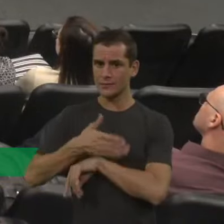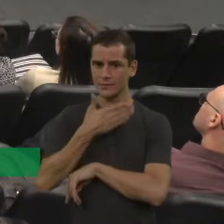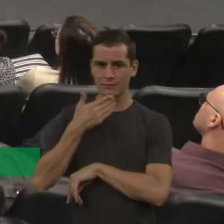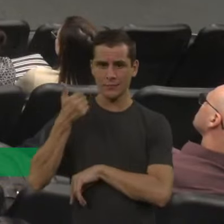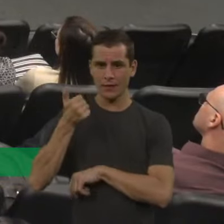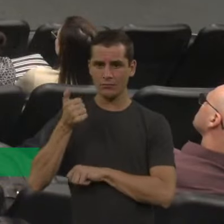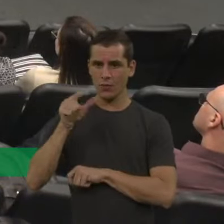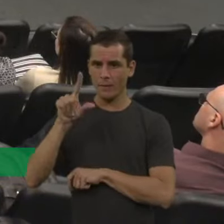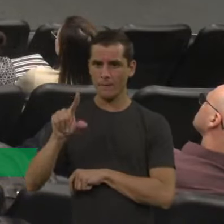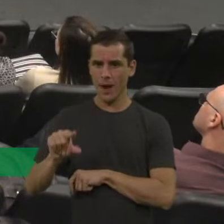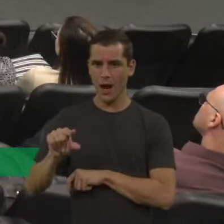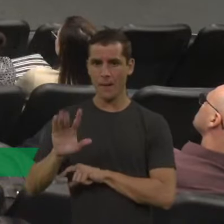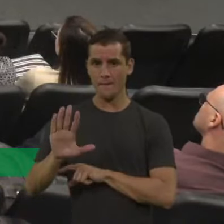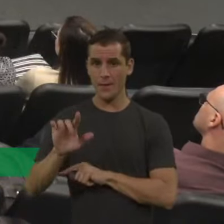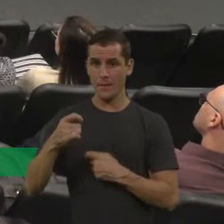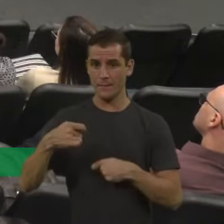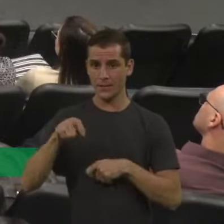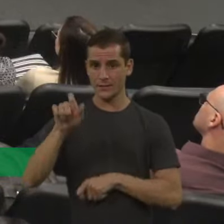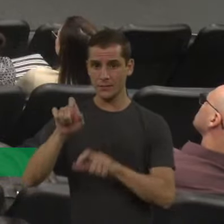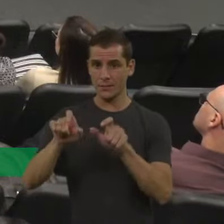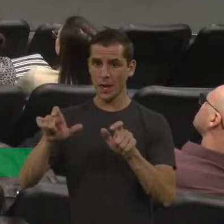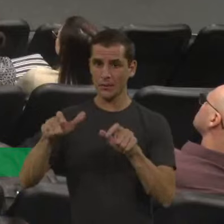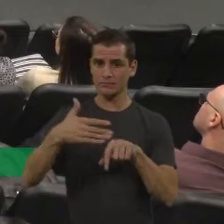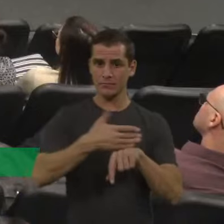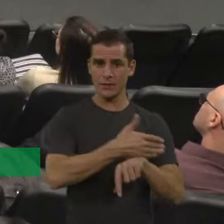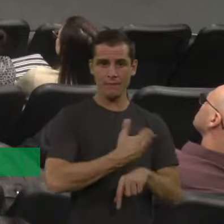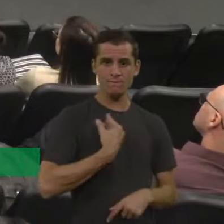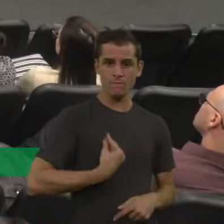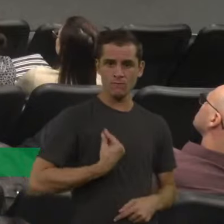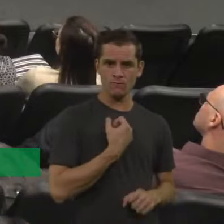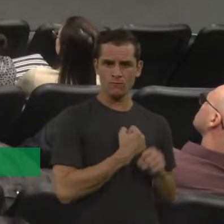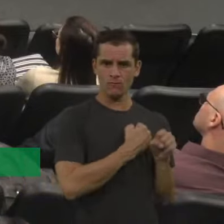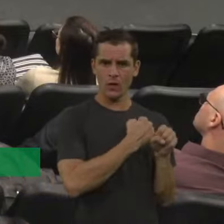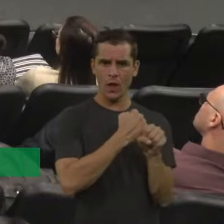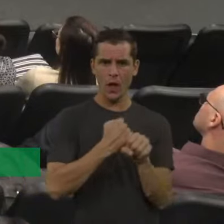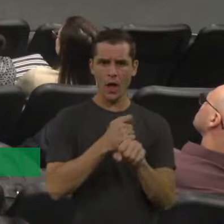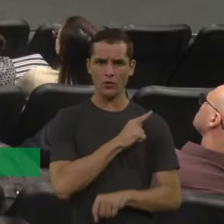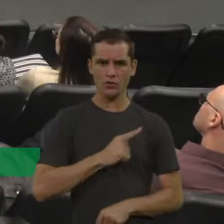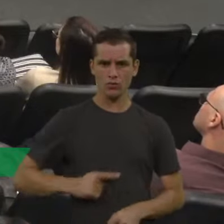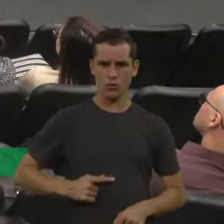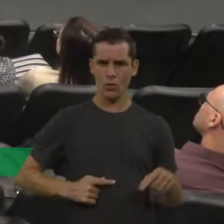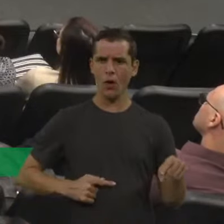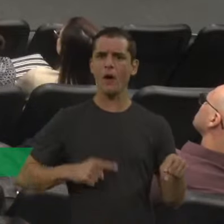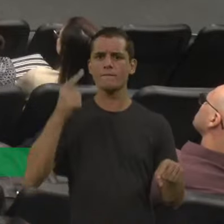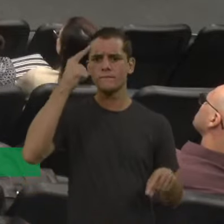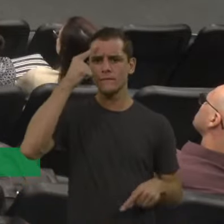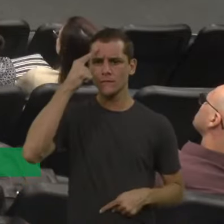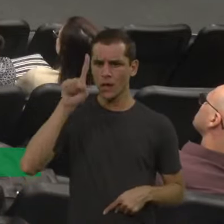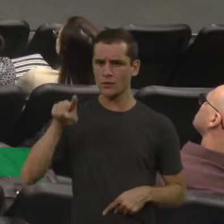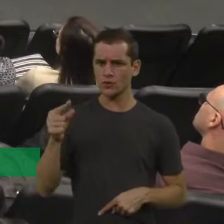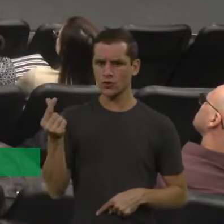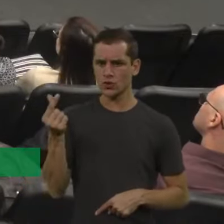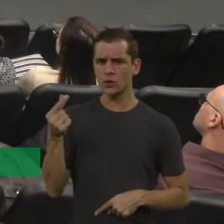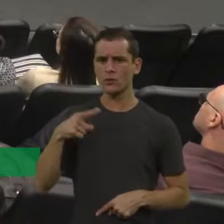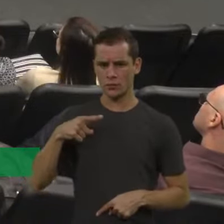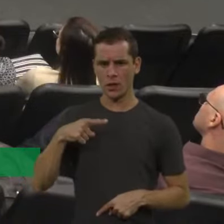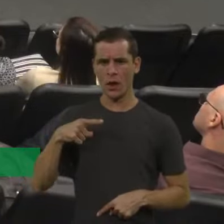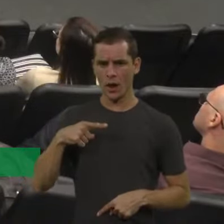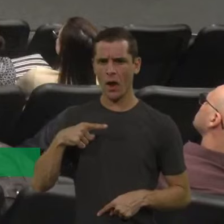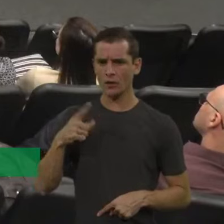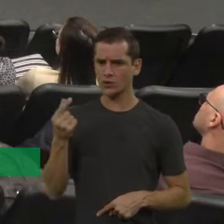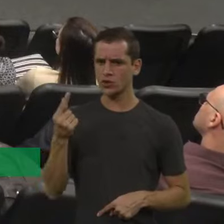a presença de vocês ao longo dos anos faça com que o governo comece a pensar. Dinheiro existe. Quando